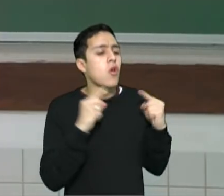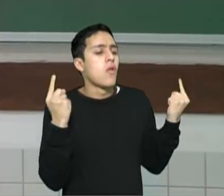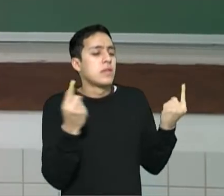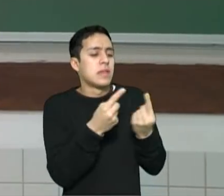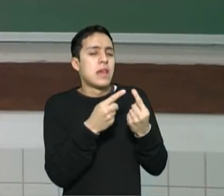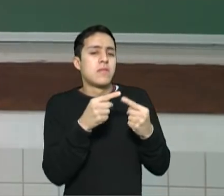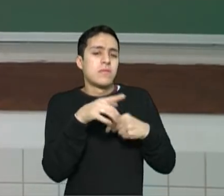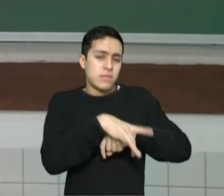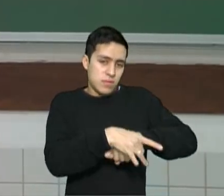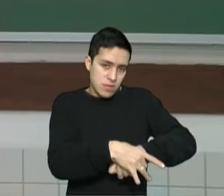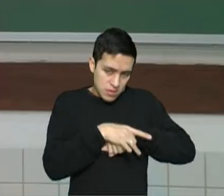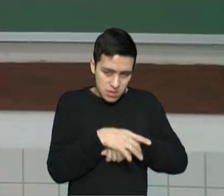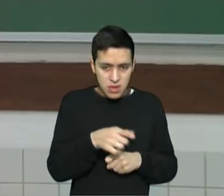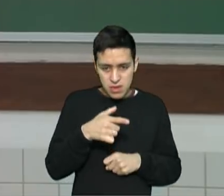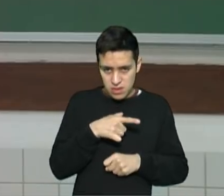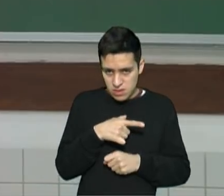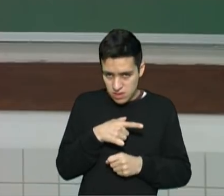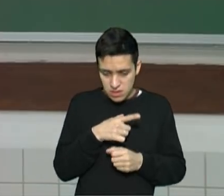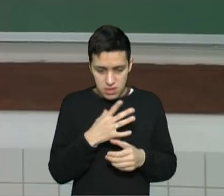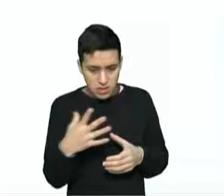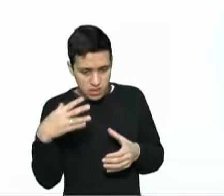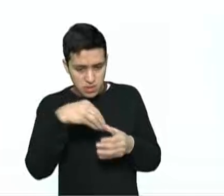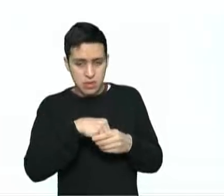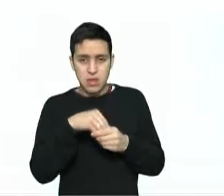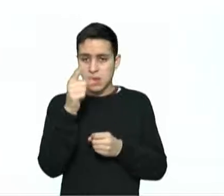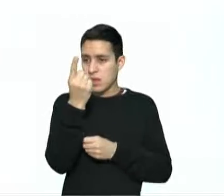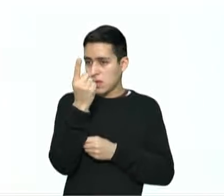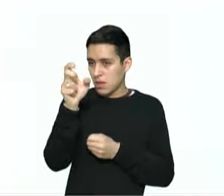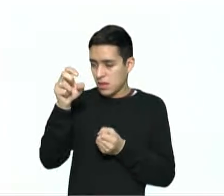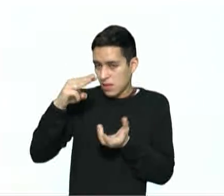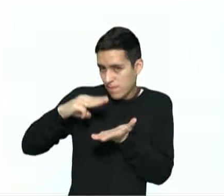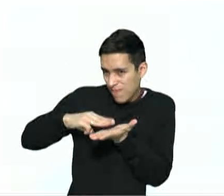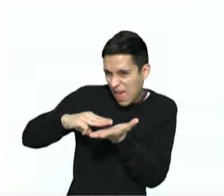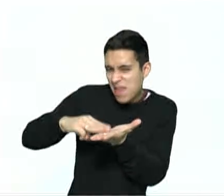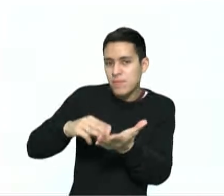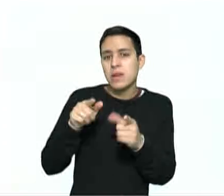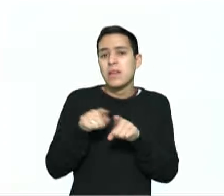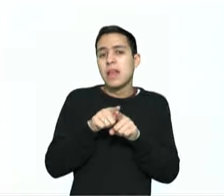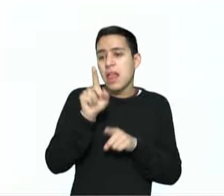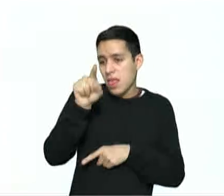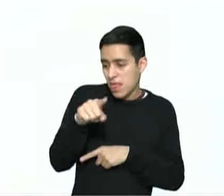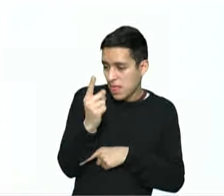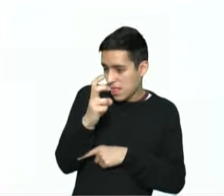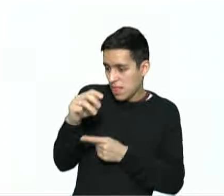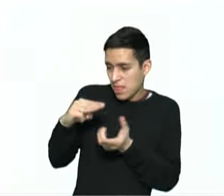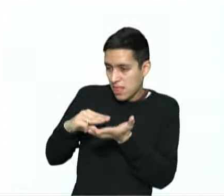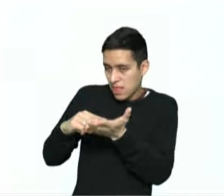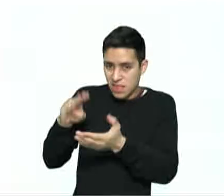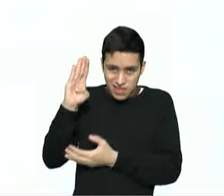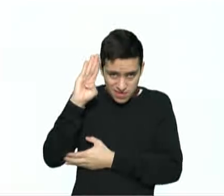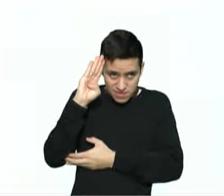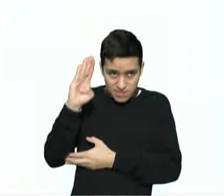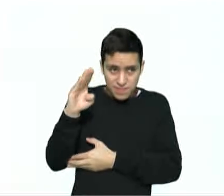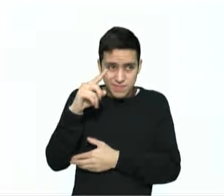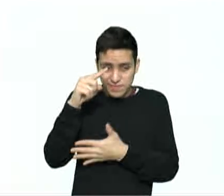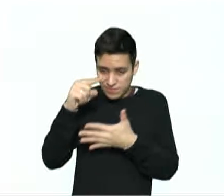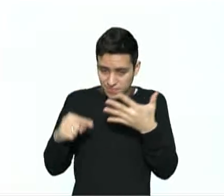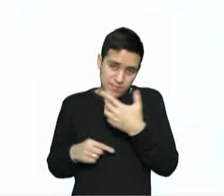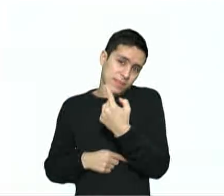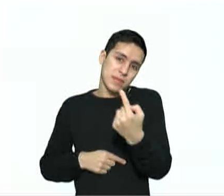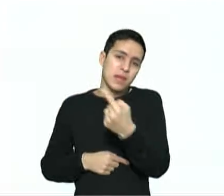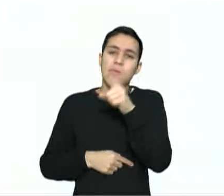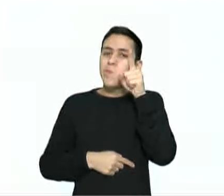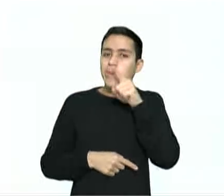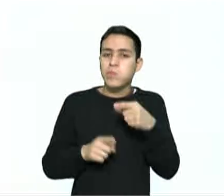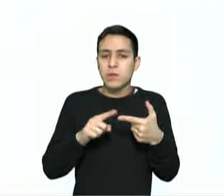Segurança, ele tem a composição de 15 membros e foram exatamente os 15, principalmente estes 5 aqui,